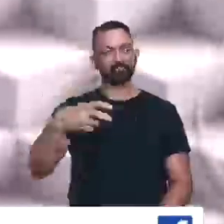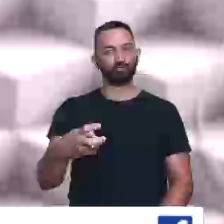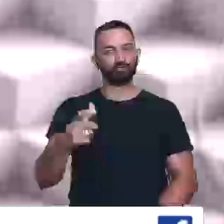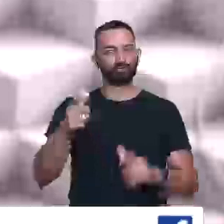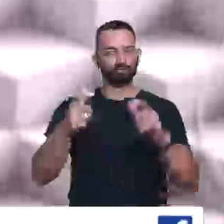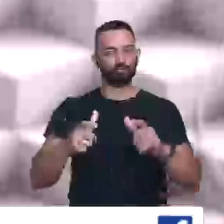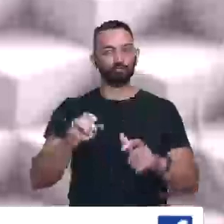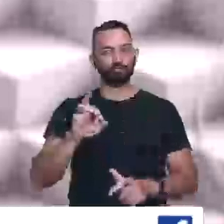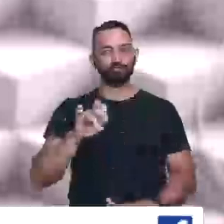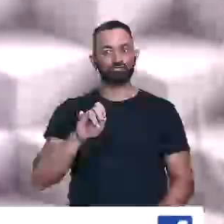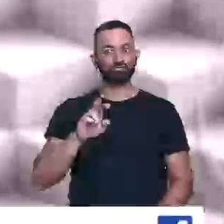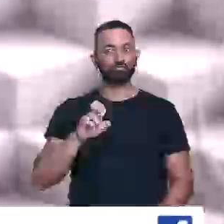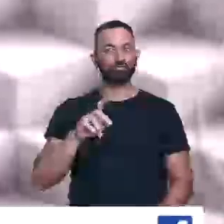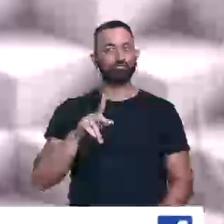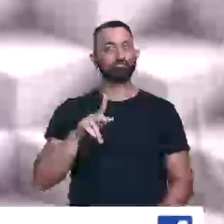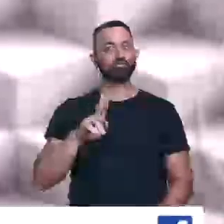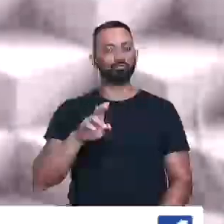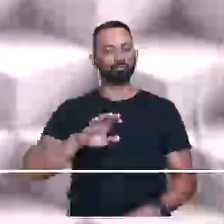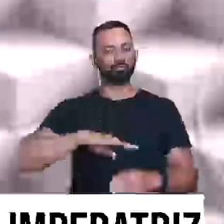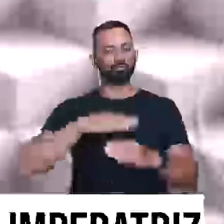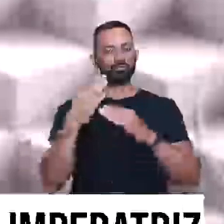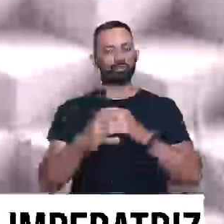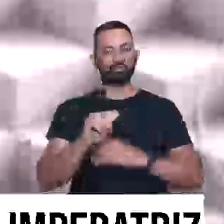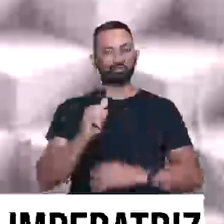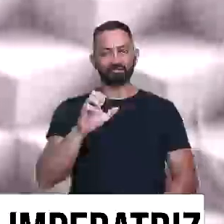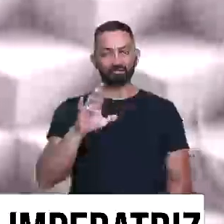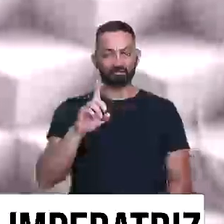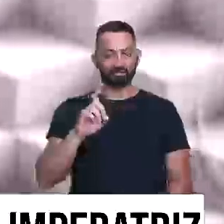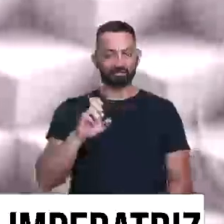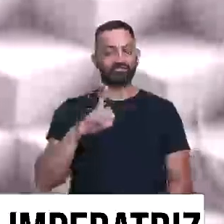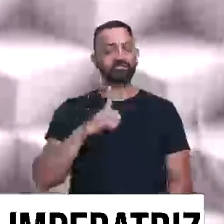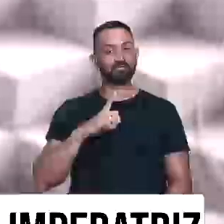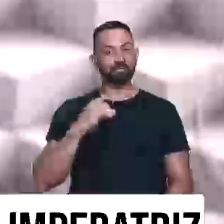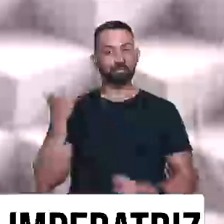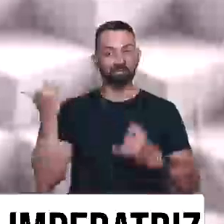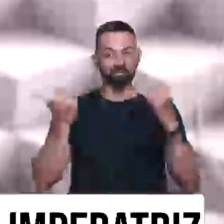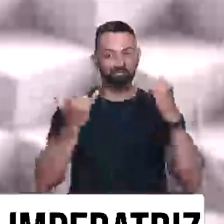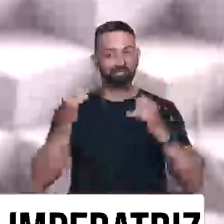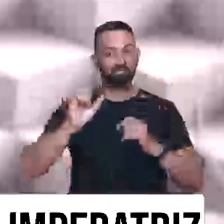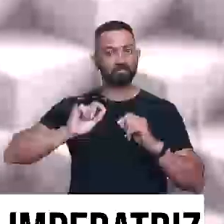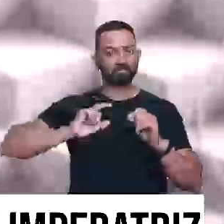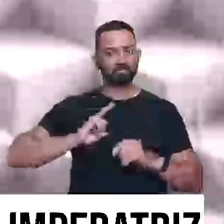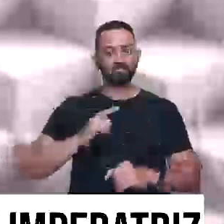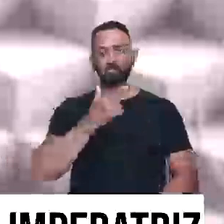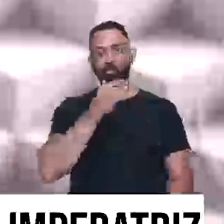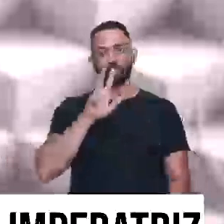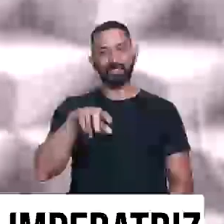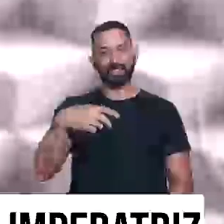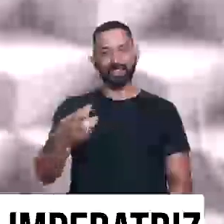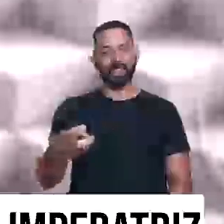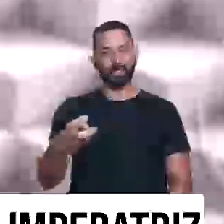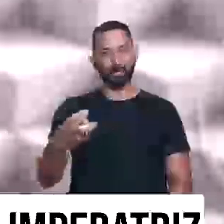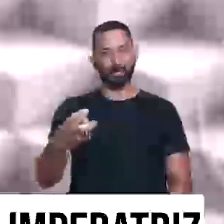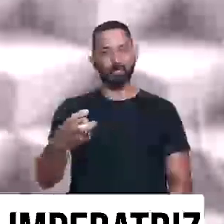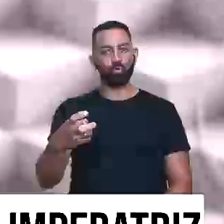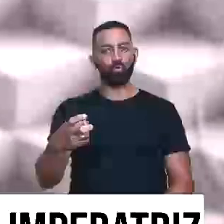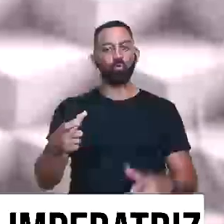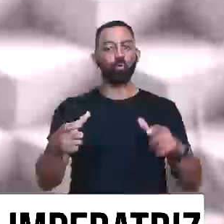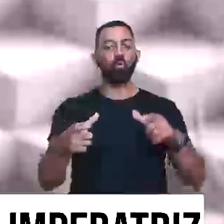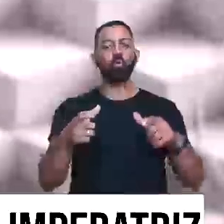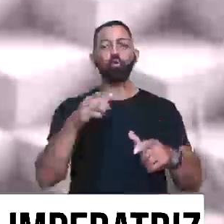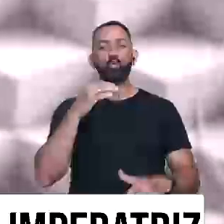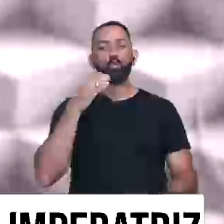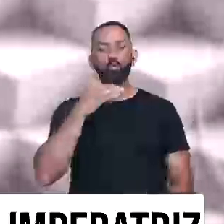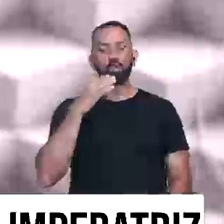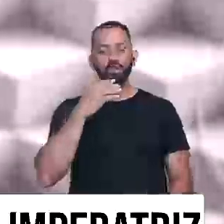em um buraco na cidade de Buriticupu né do bairro Açude E aí Mônica as informações que a gente recebeu é que esse homem caiu dentro